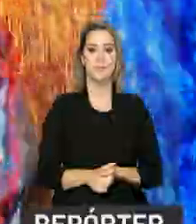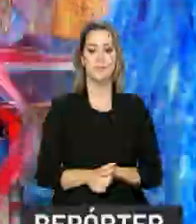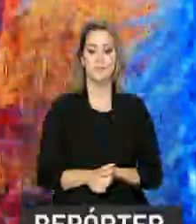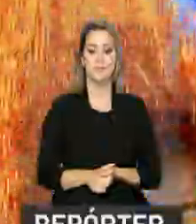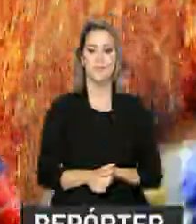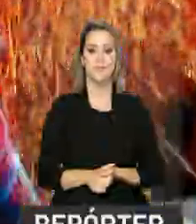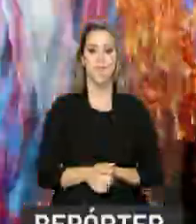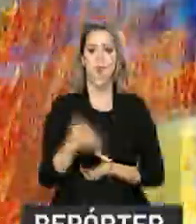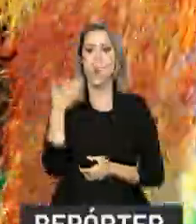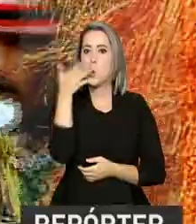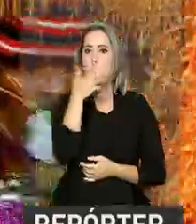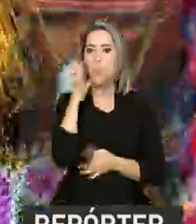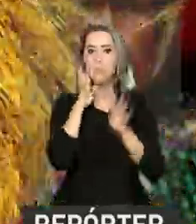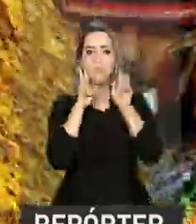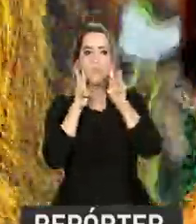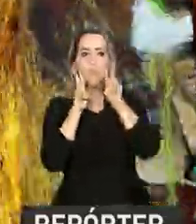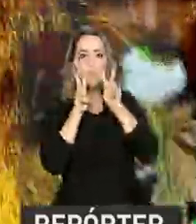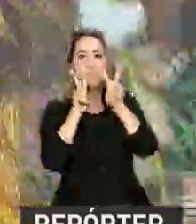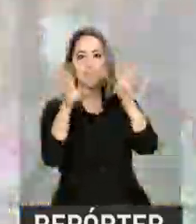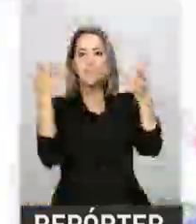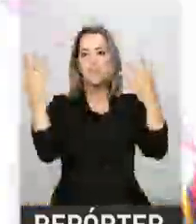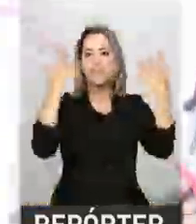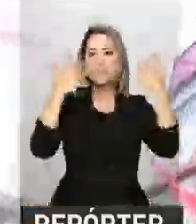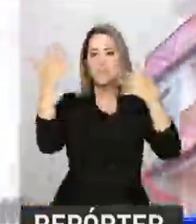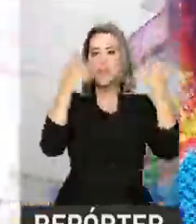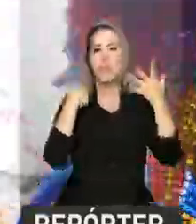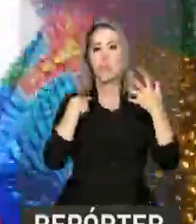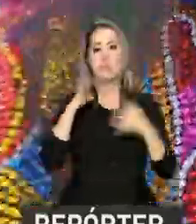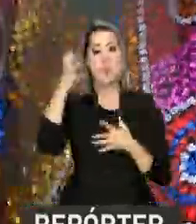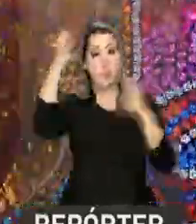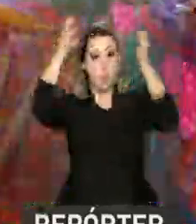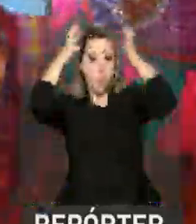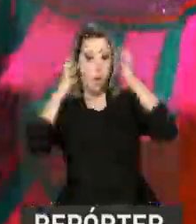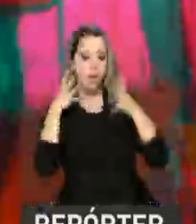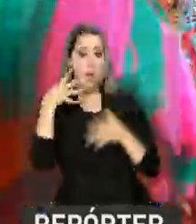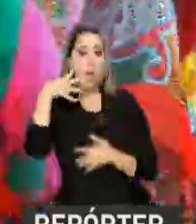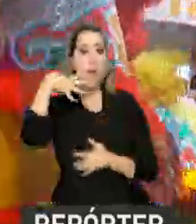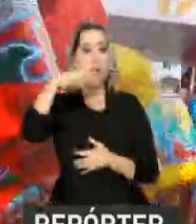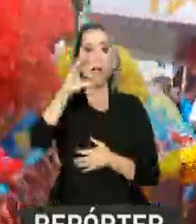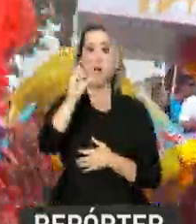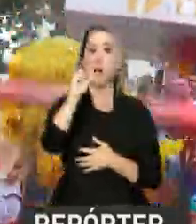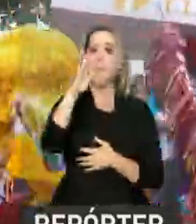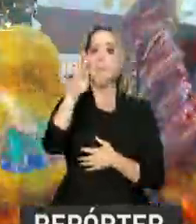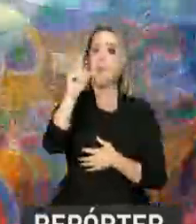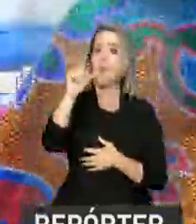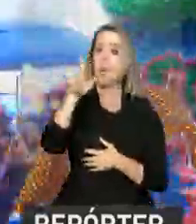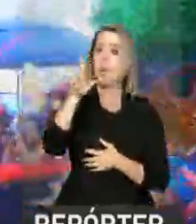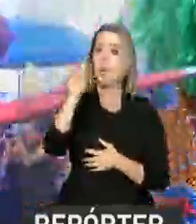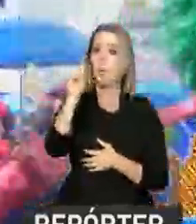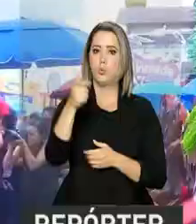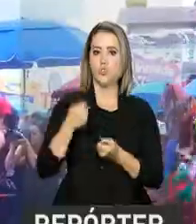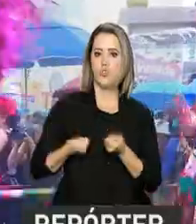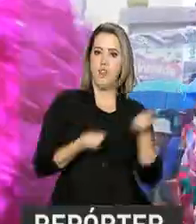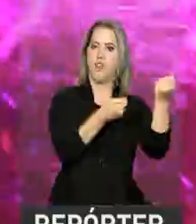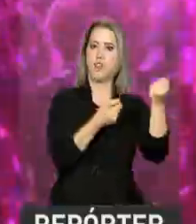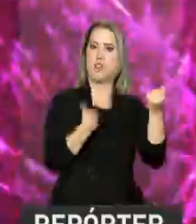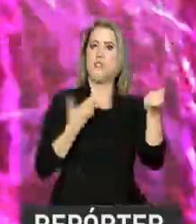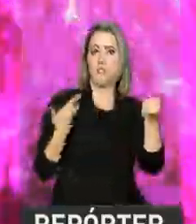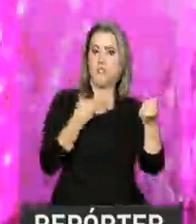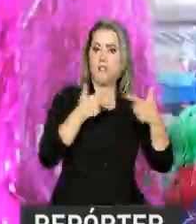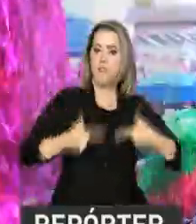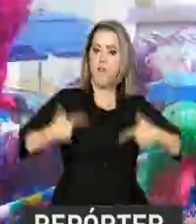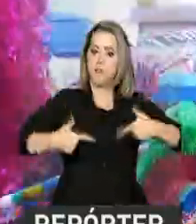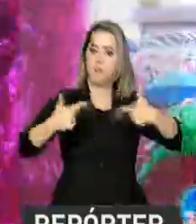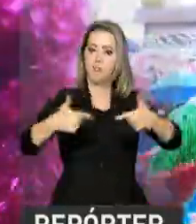O colorido invade os olhos. É a chegada dos caboclos de lança. E eles vieram guerrear. É o começo da cerimônia